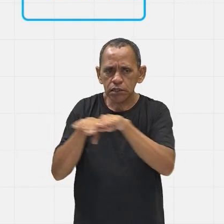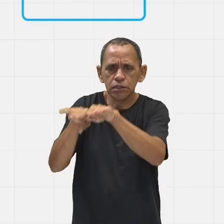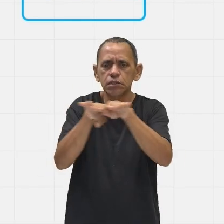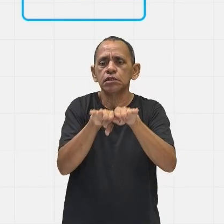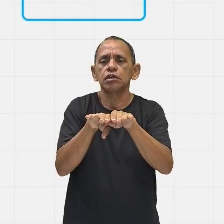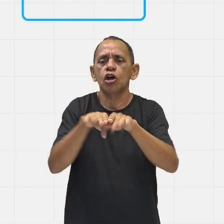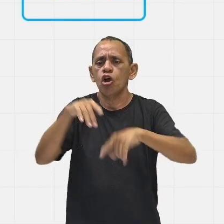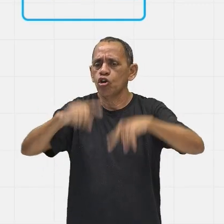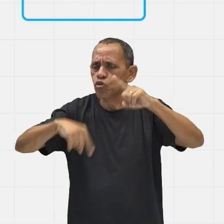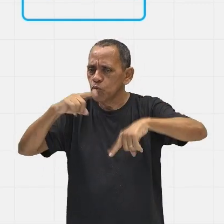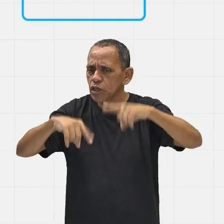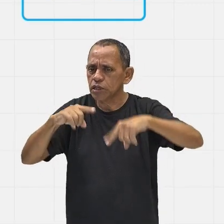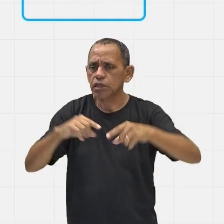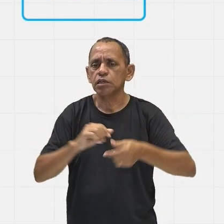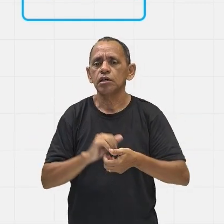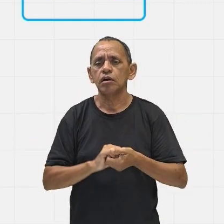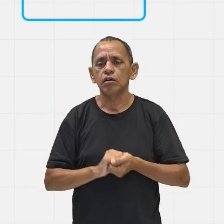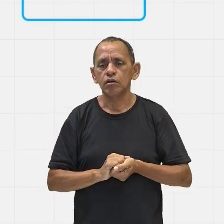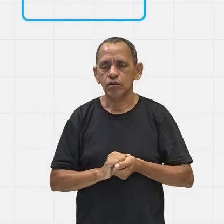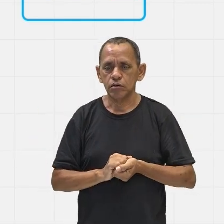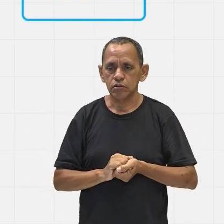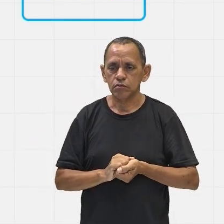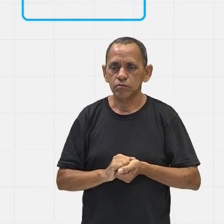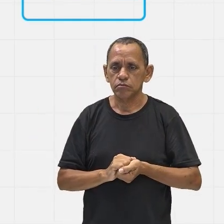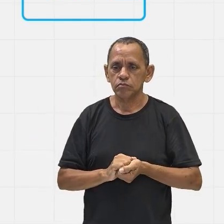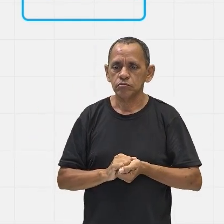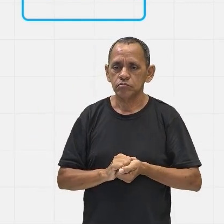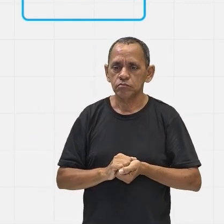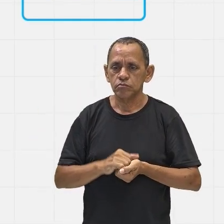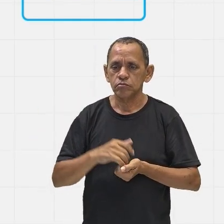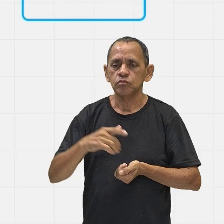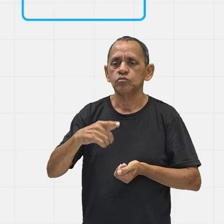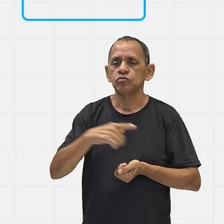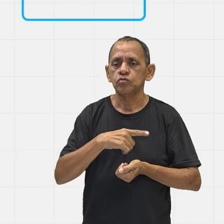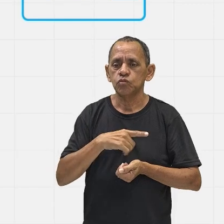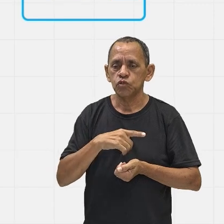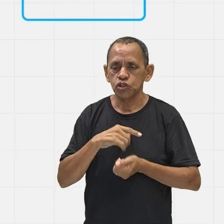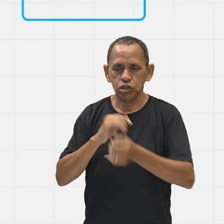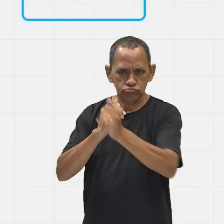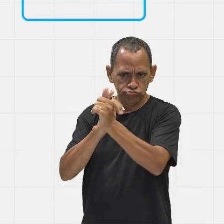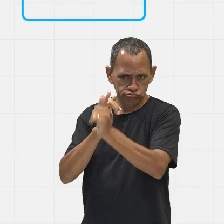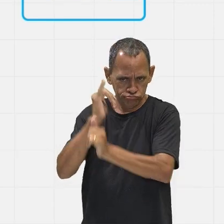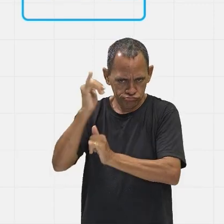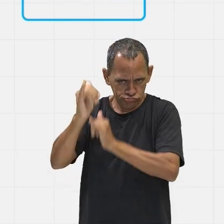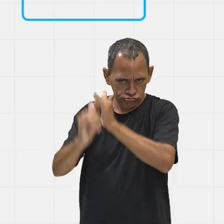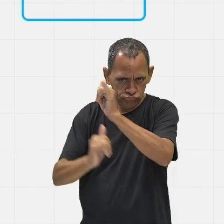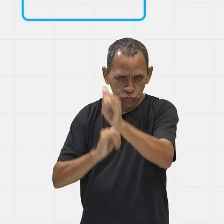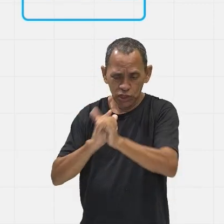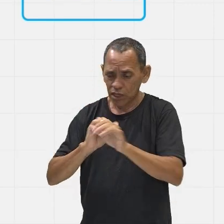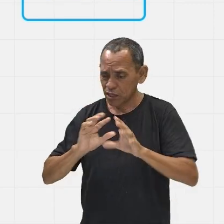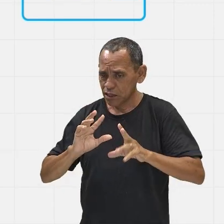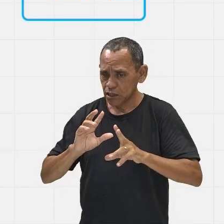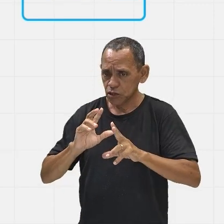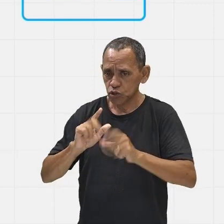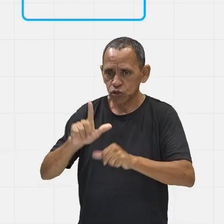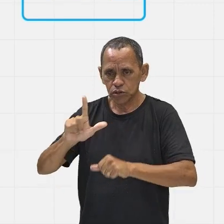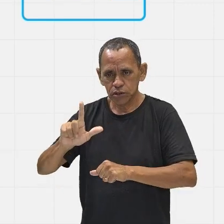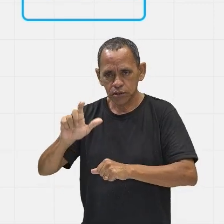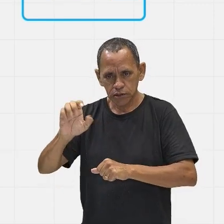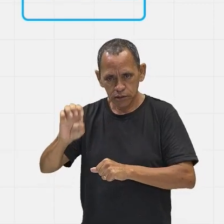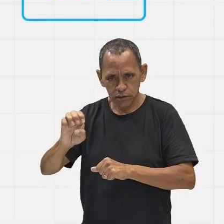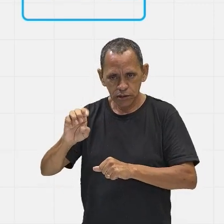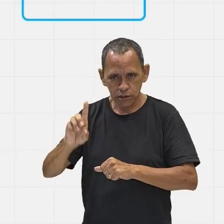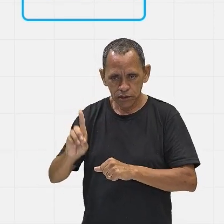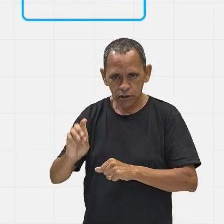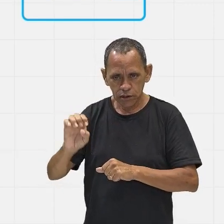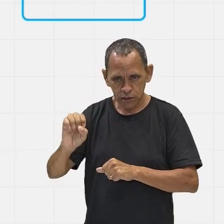professor, para que tenha conexão, todos os LEDs precisam estar na cor verde e nenhum deles pode estar